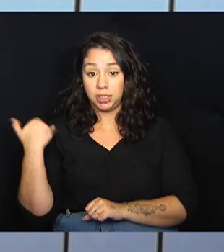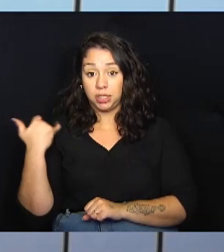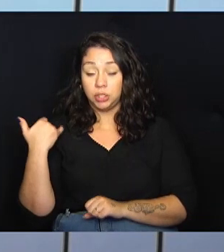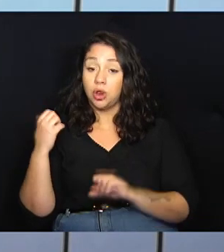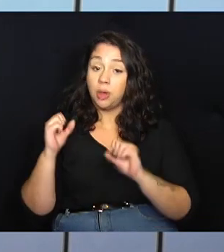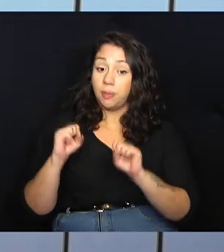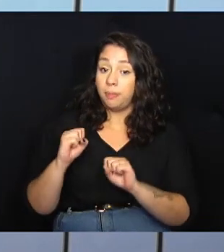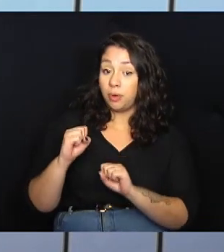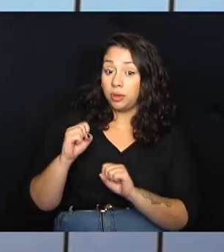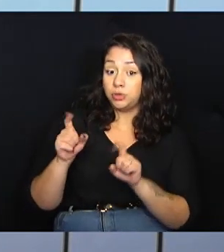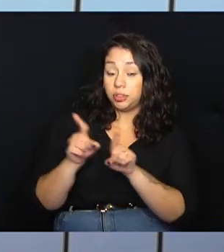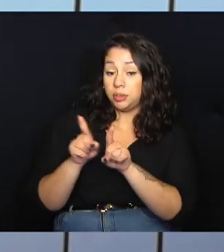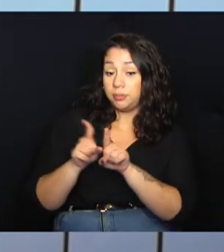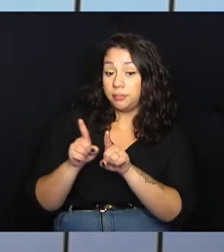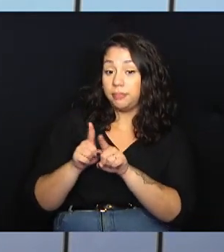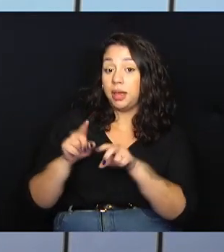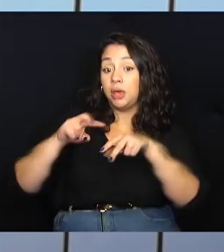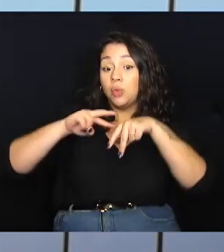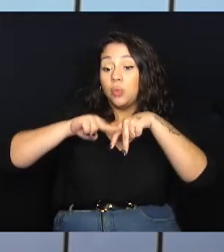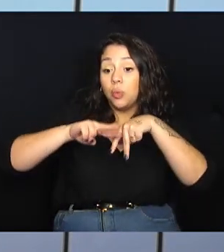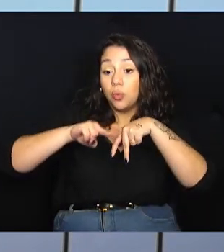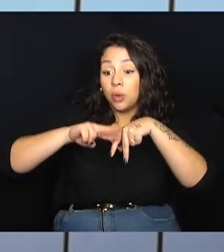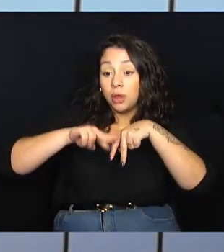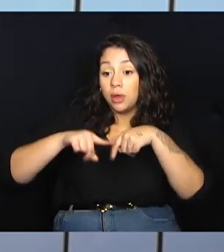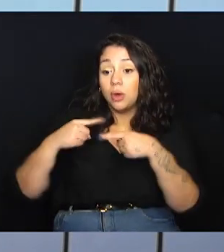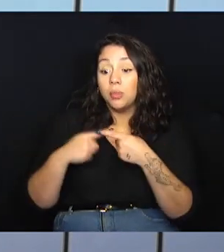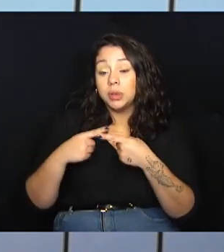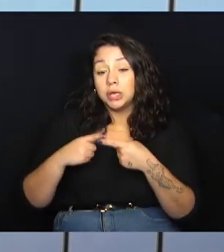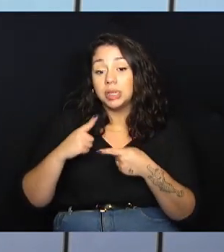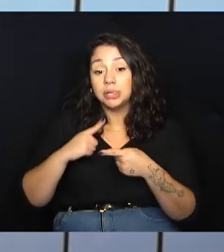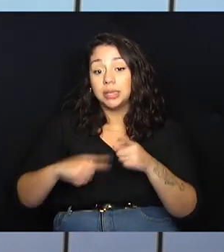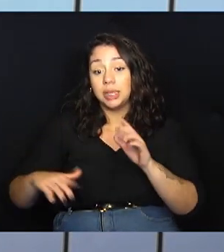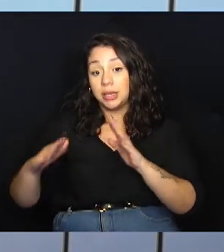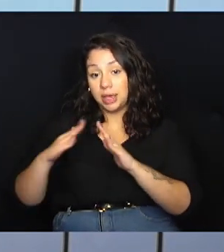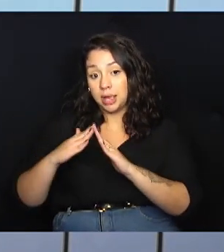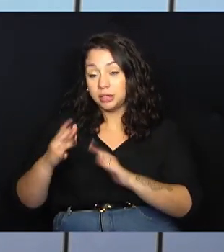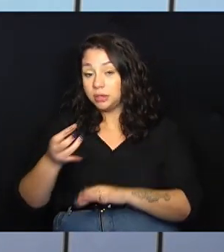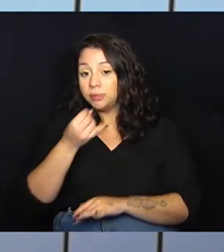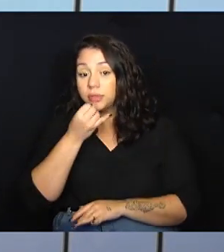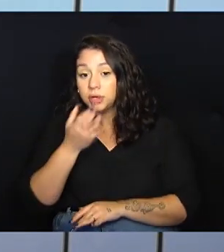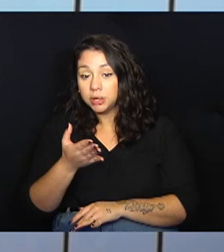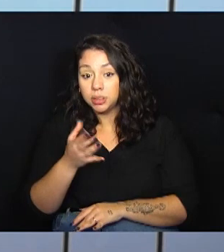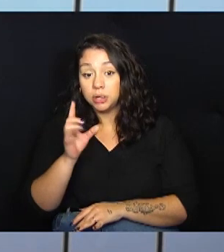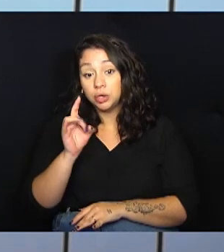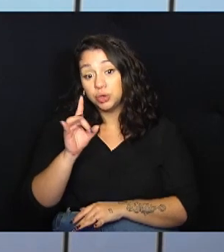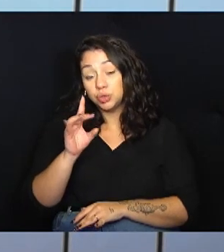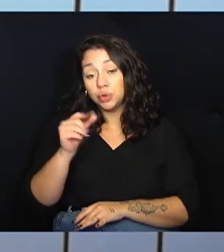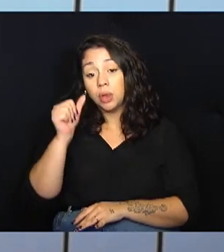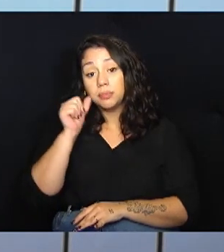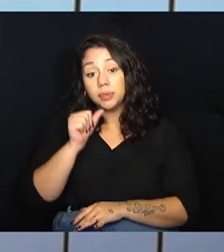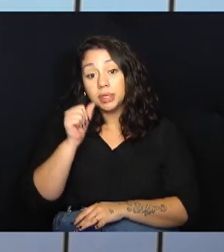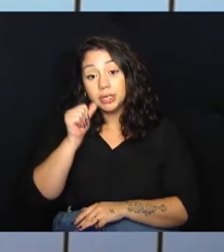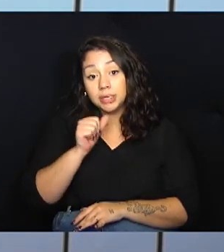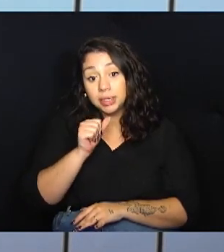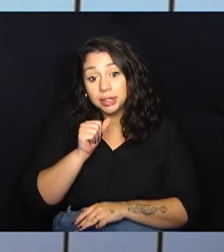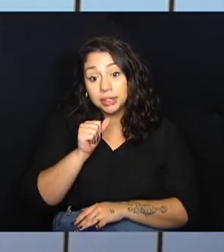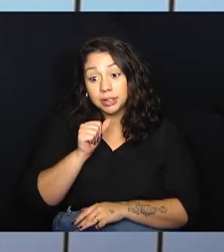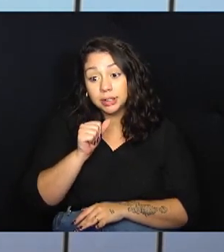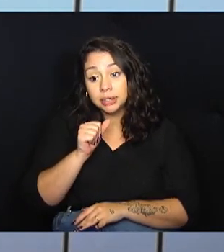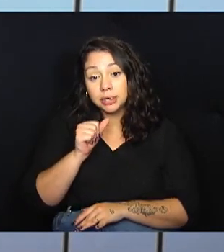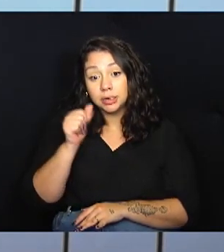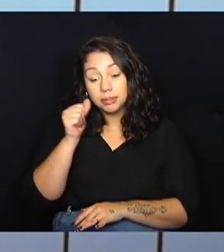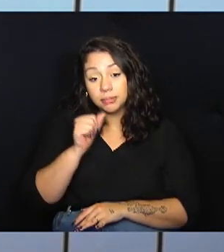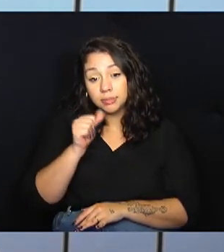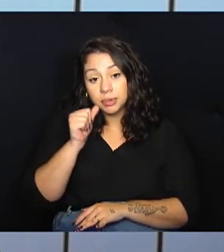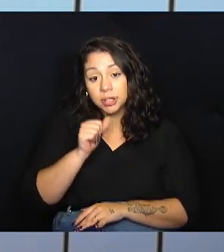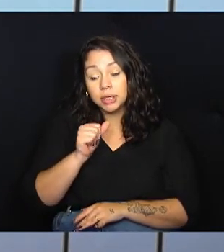o sexo, tá. Porque de repente ela tem em casa, por exemplo, só meninas, e aí ela quer acolher uma menina por